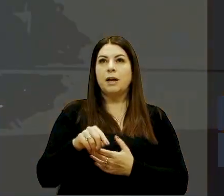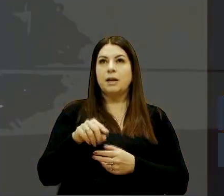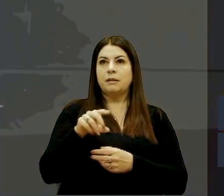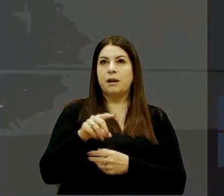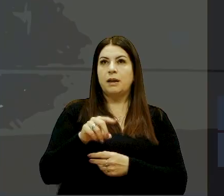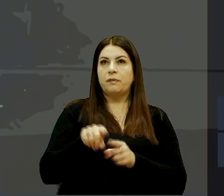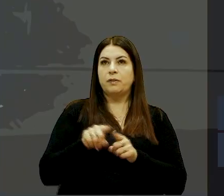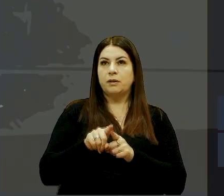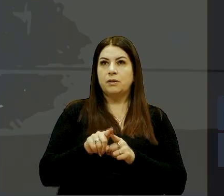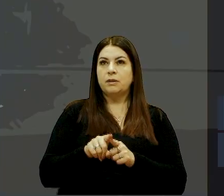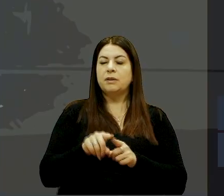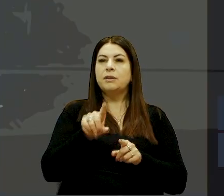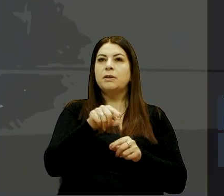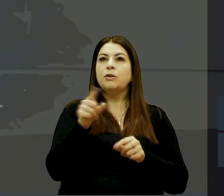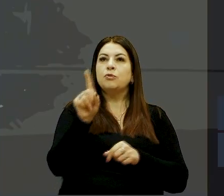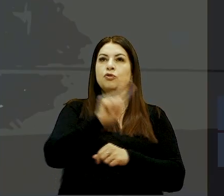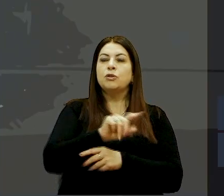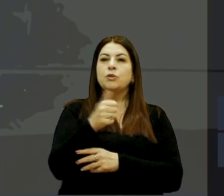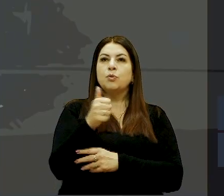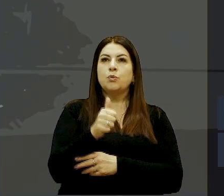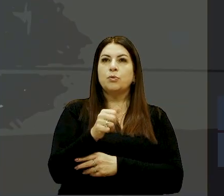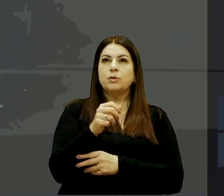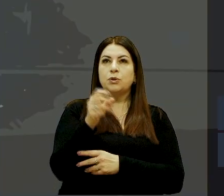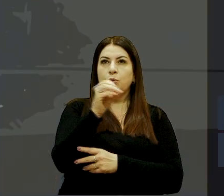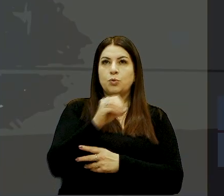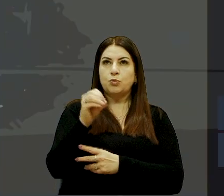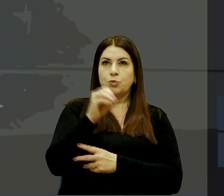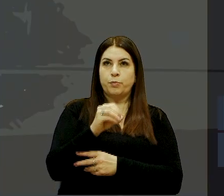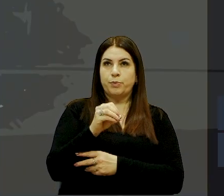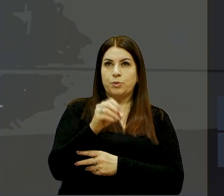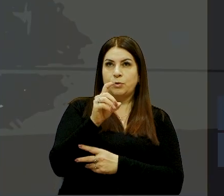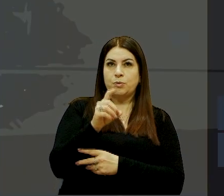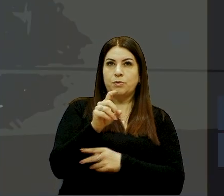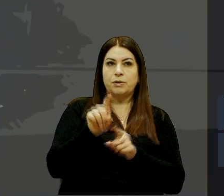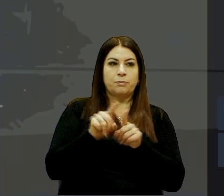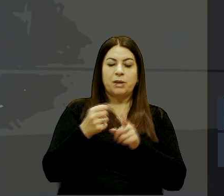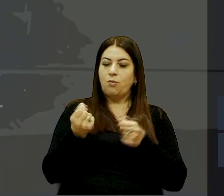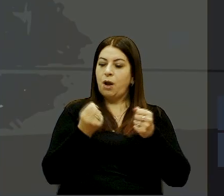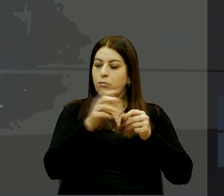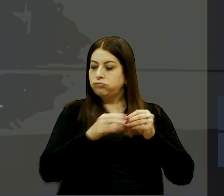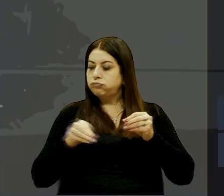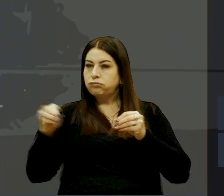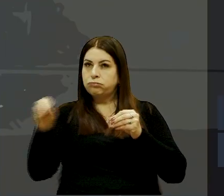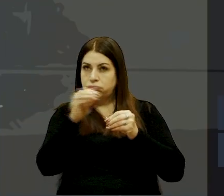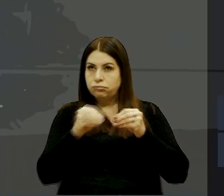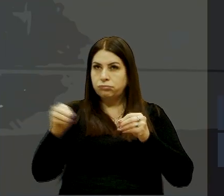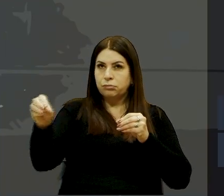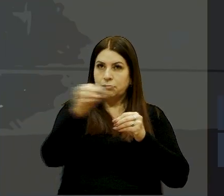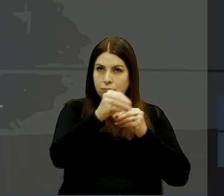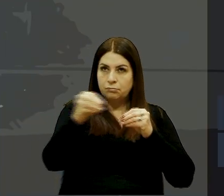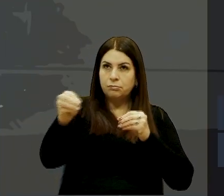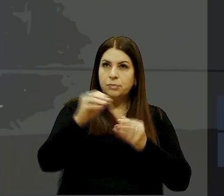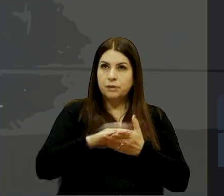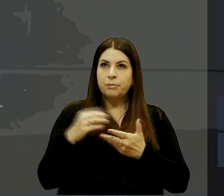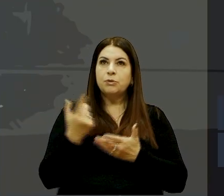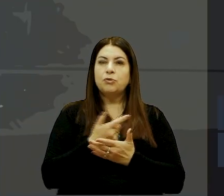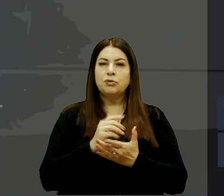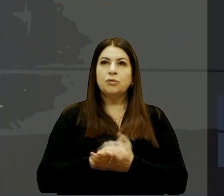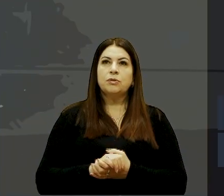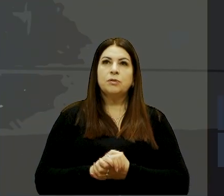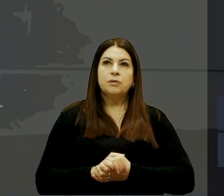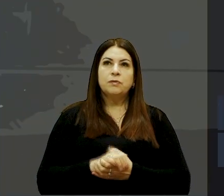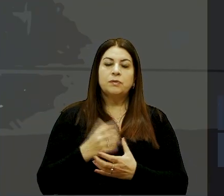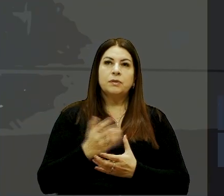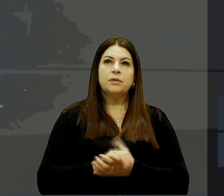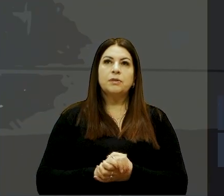no dia 11 de outubro. Quero convidar todos aqui da casa, quero ampliar também esse convite para as famílias, não